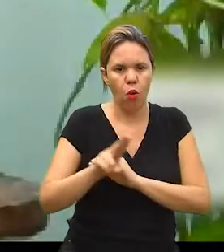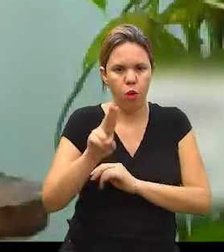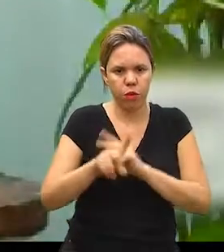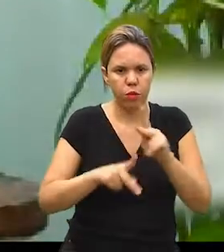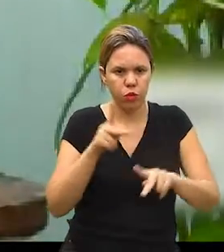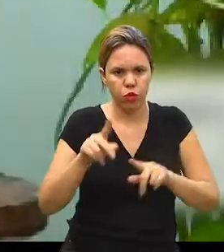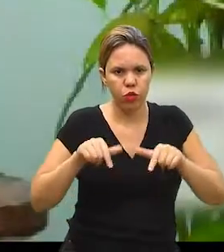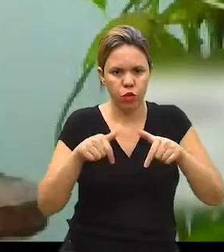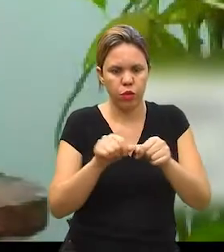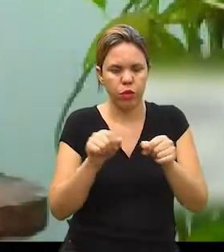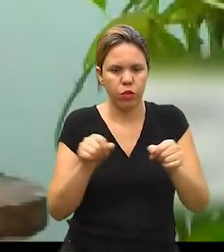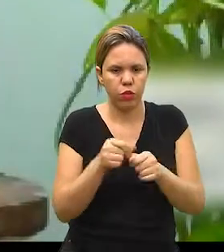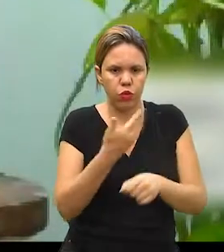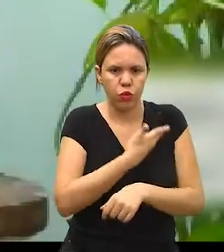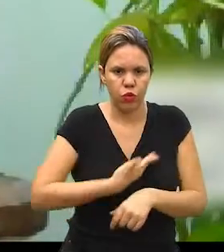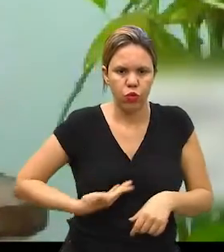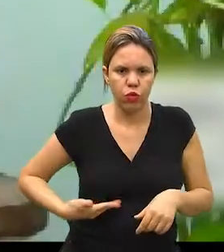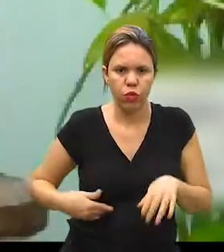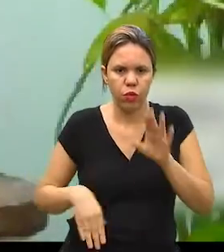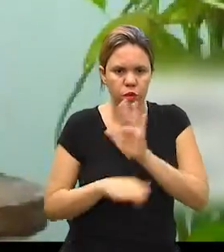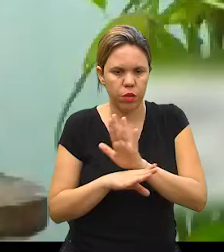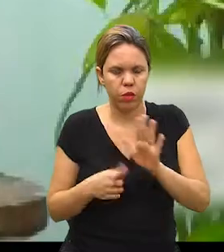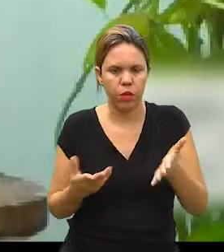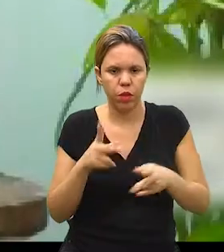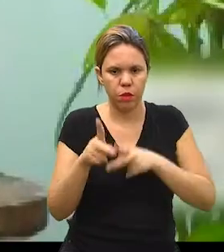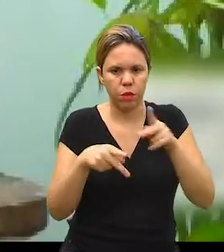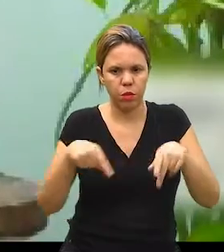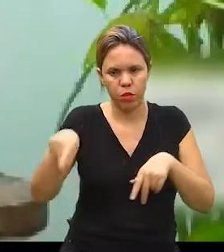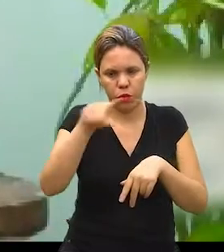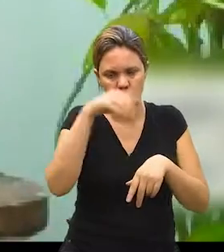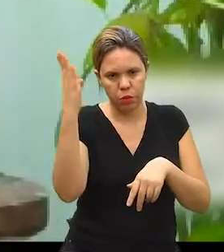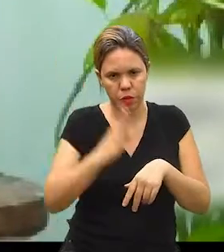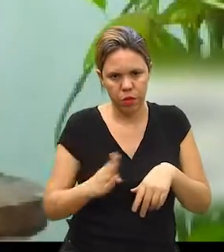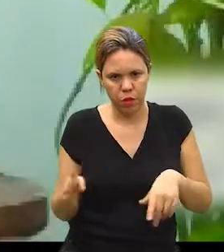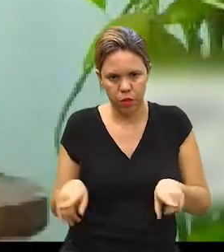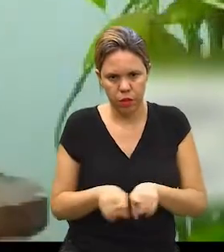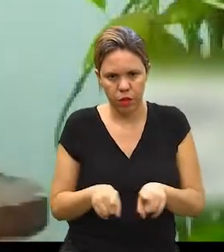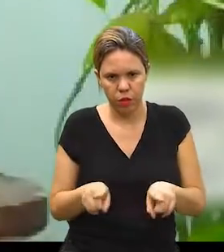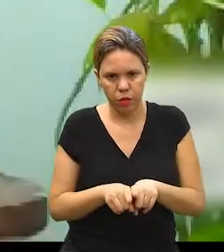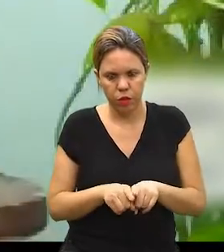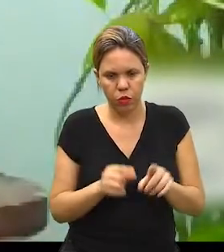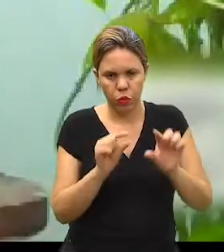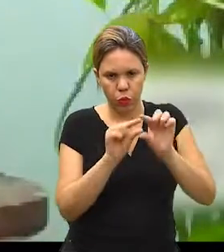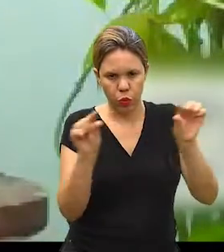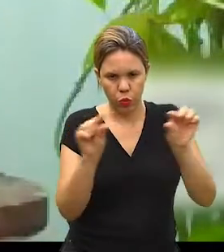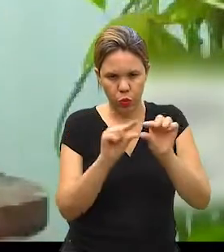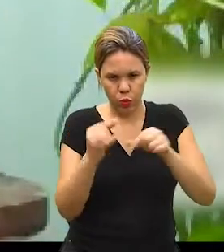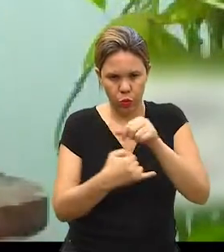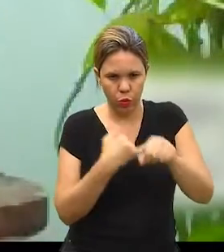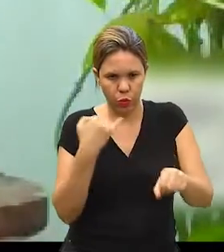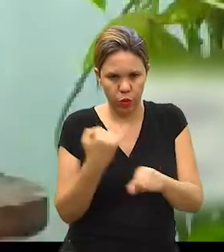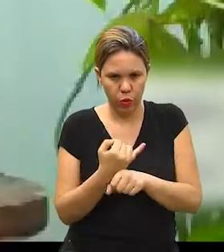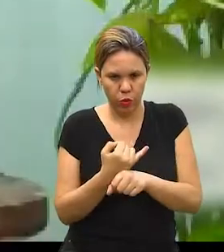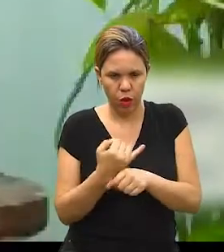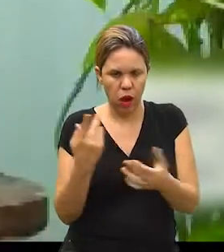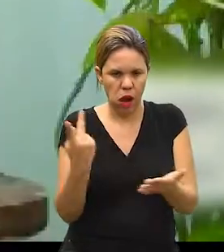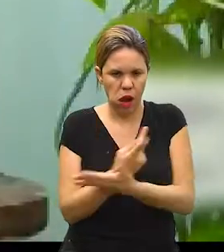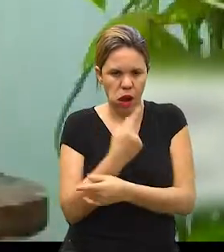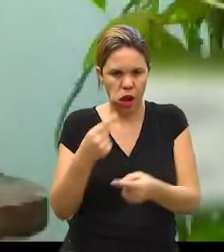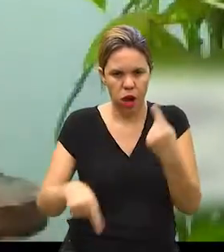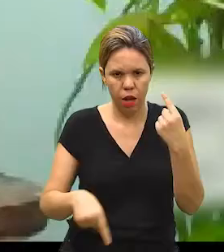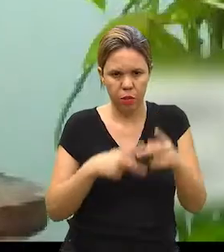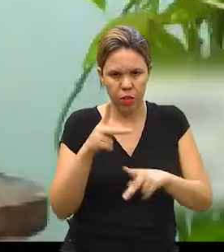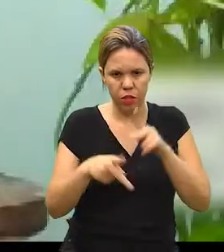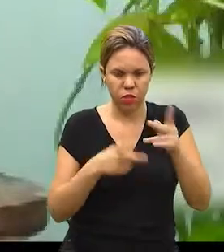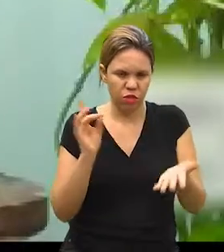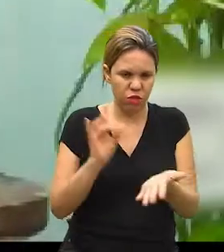a medida tomada pelo governo para amparar parte da população brasileira e, através de um link fraudulento, levavam a pessoa a uma página